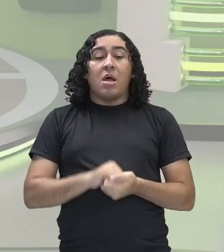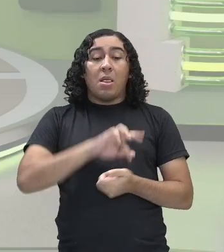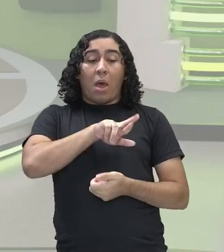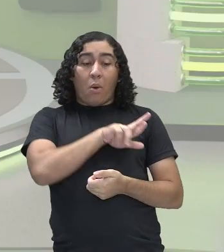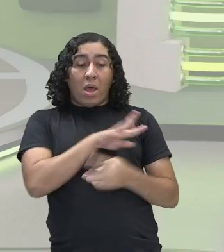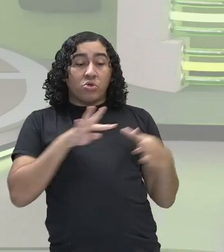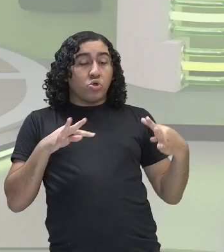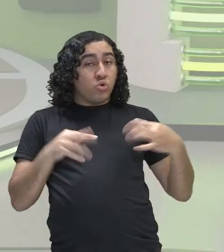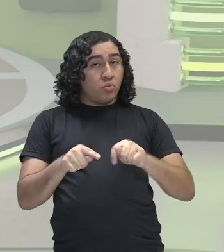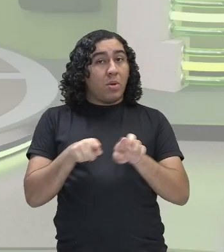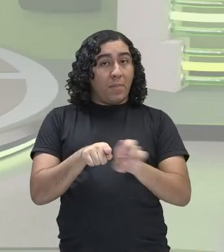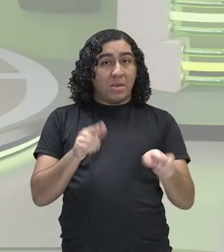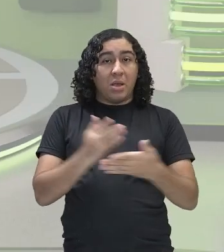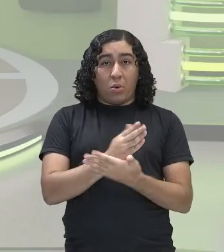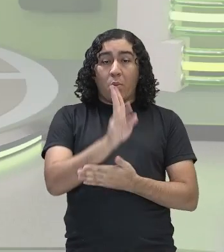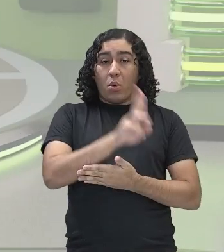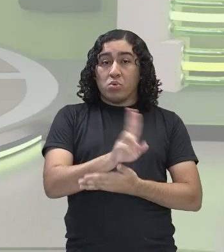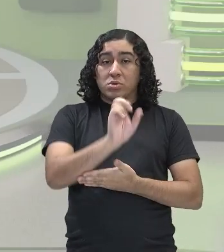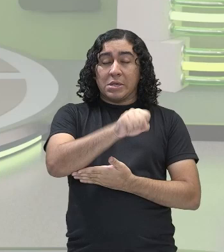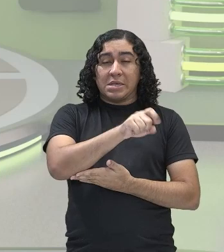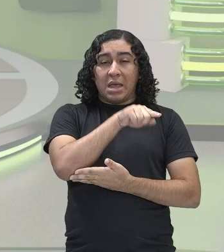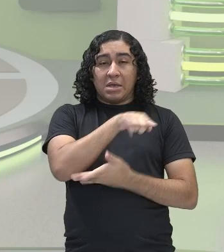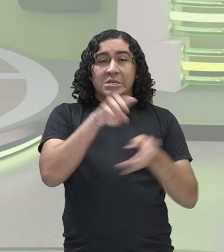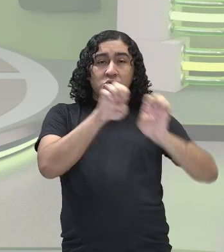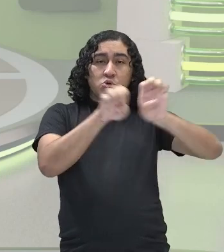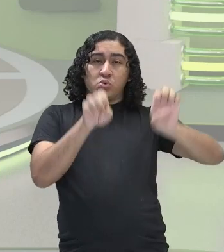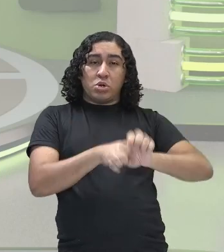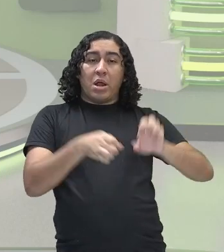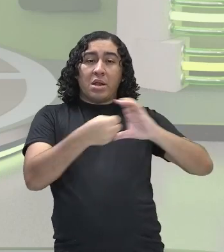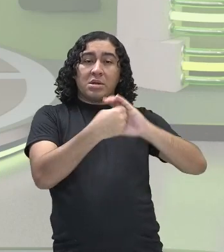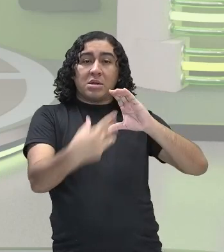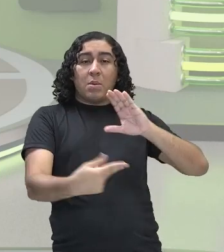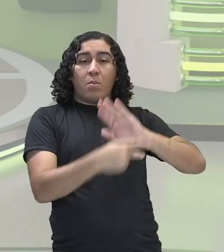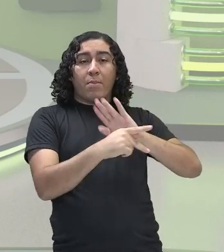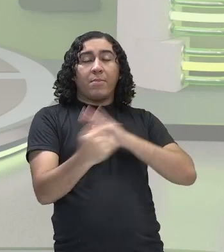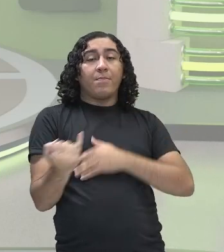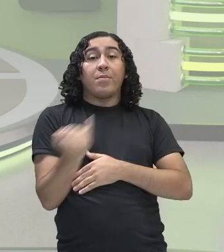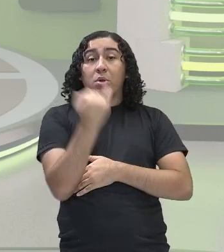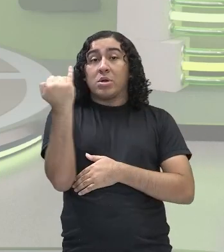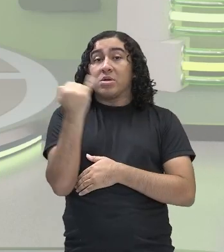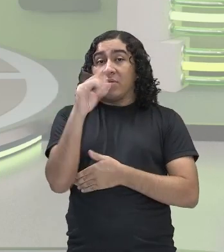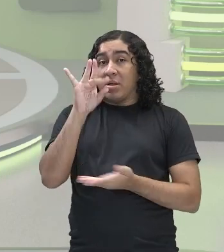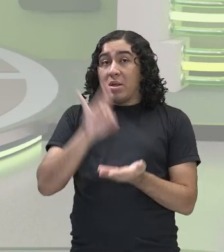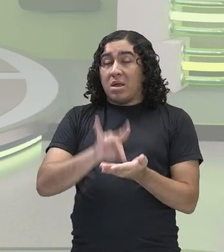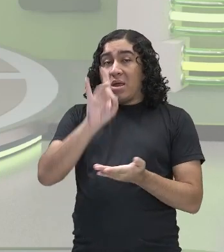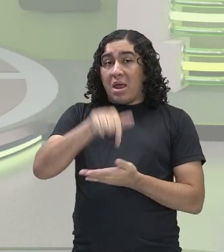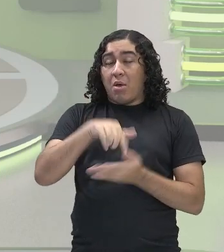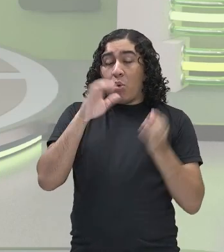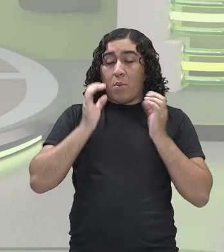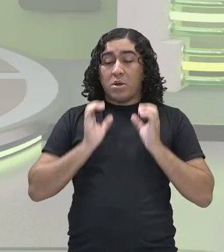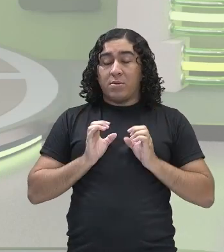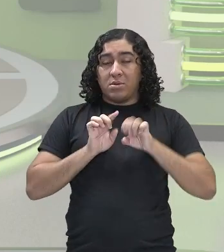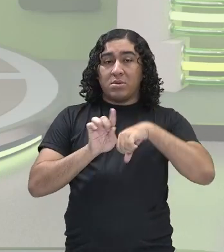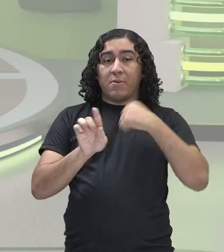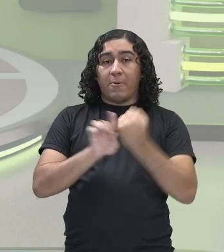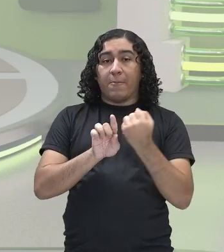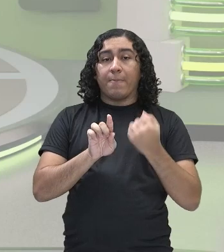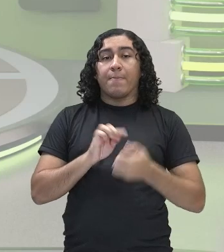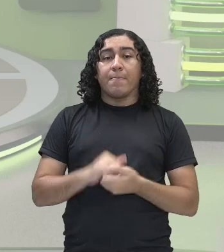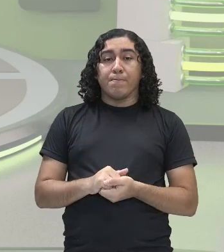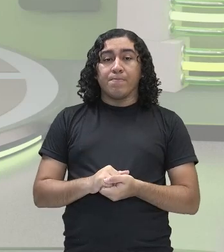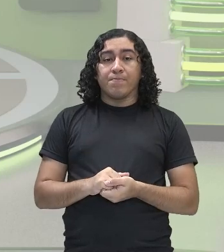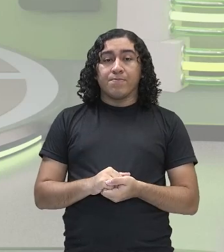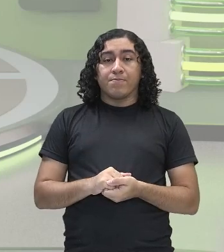grande parte delas utilizam essa característica aí importantíssima, que é o comportamento social. E a gente